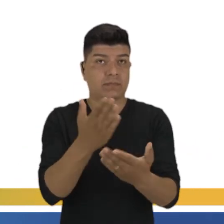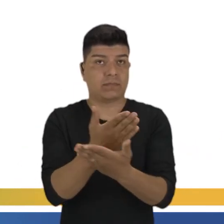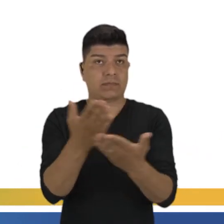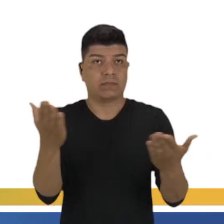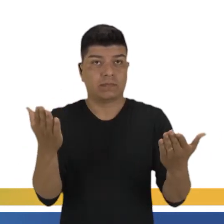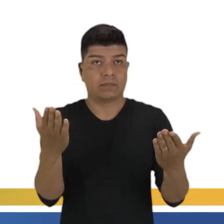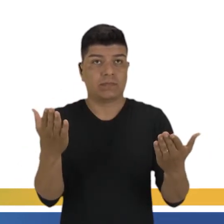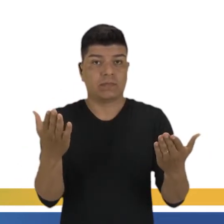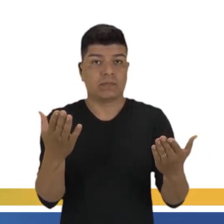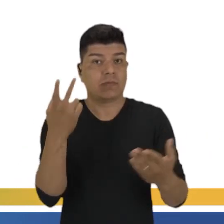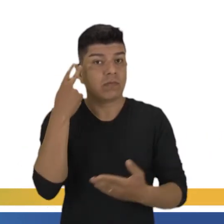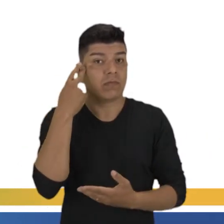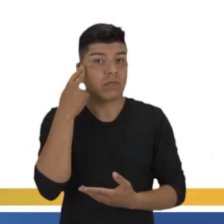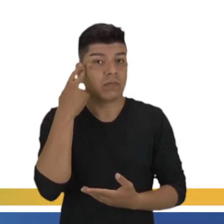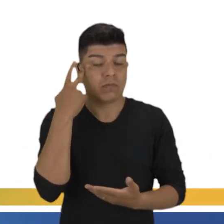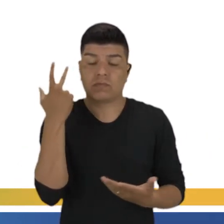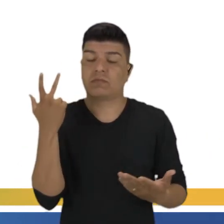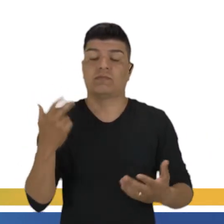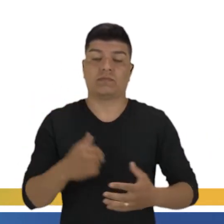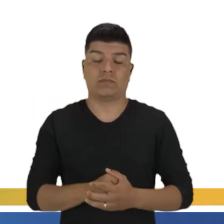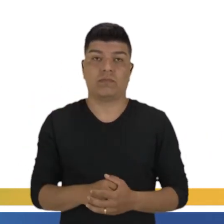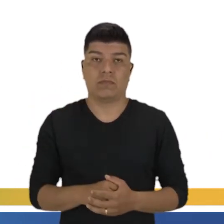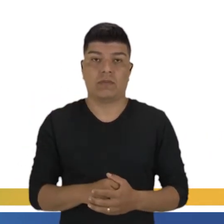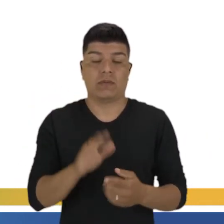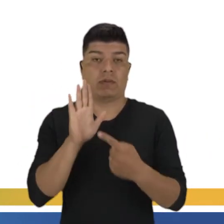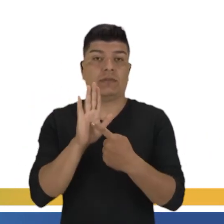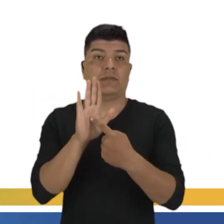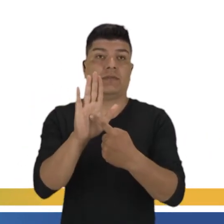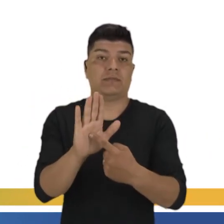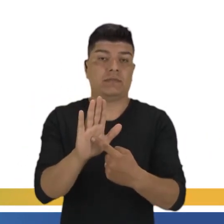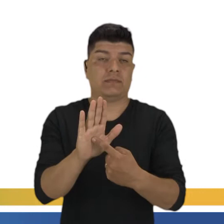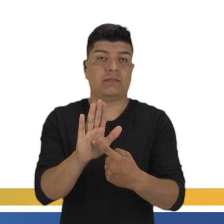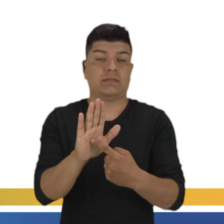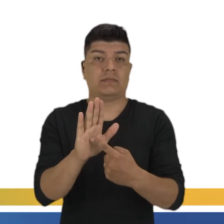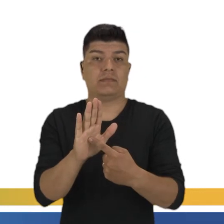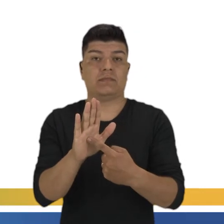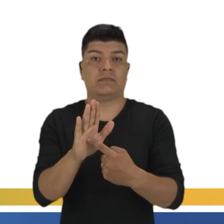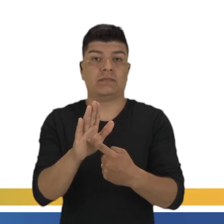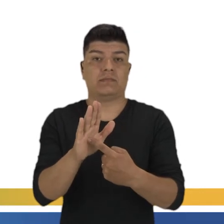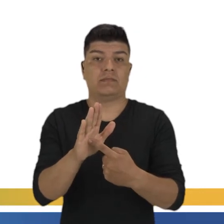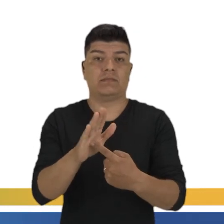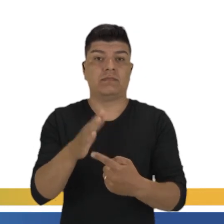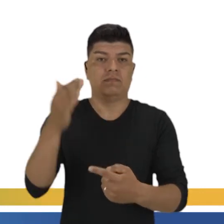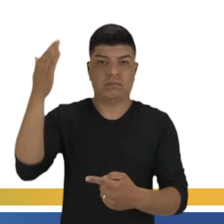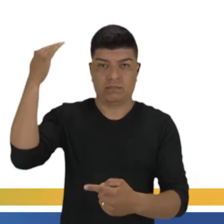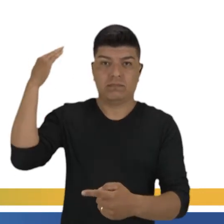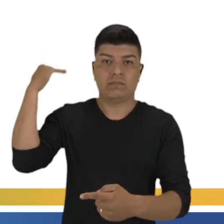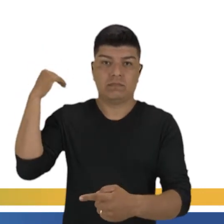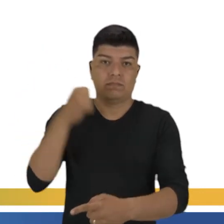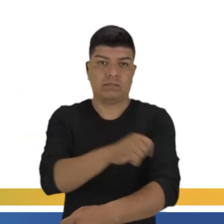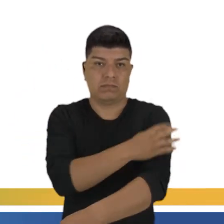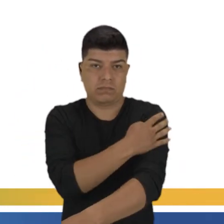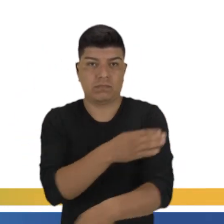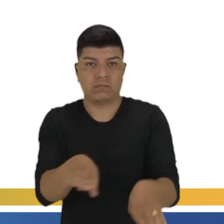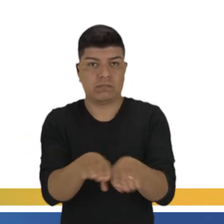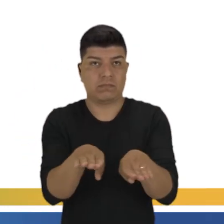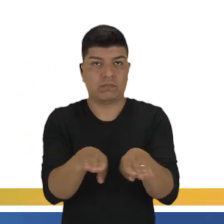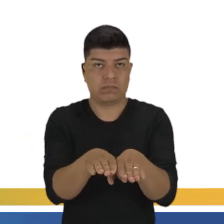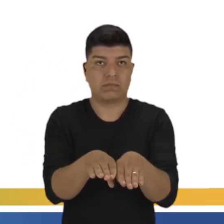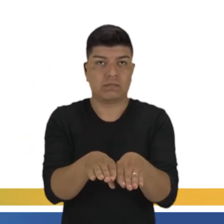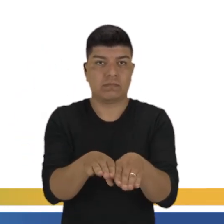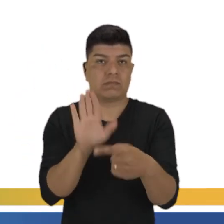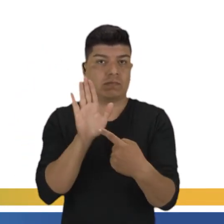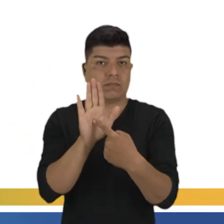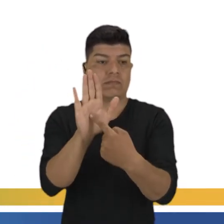uma forma comum, né, que é apresentado para vocês desde as séries anteriores, onde ele